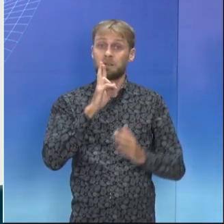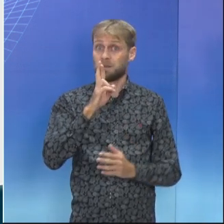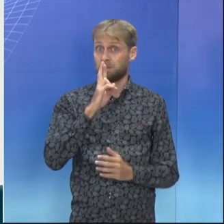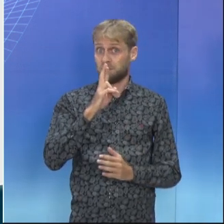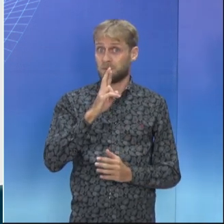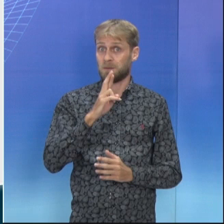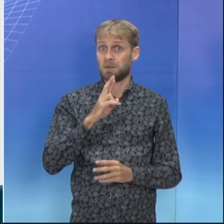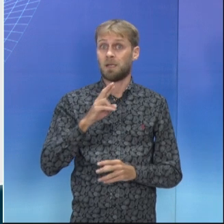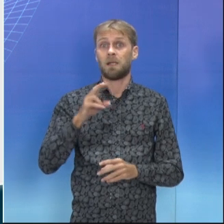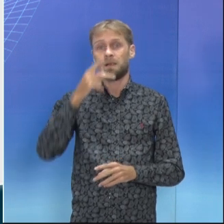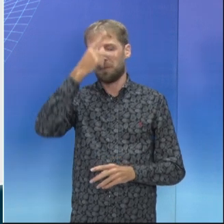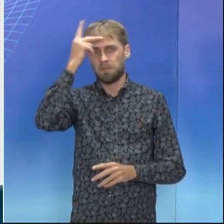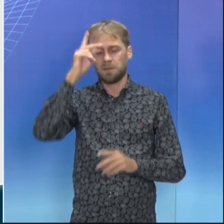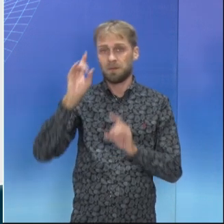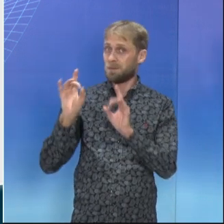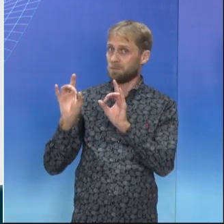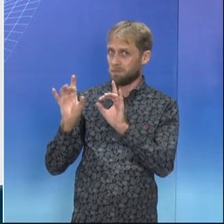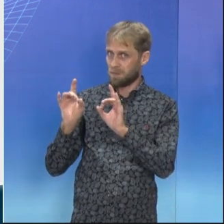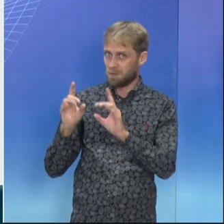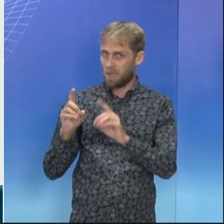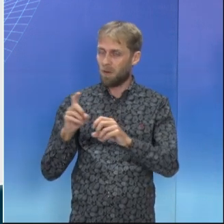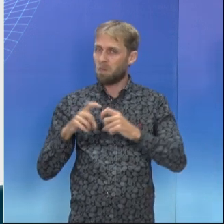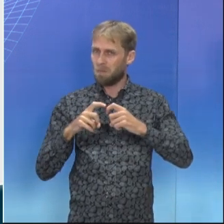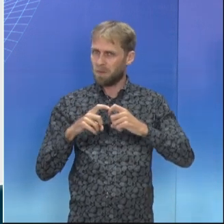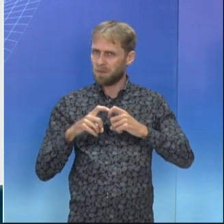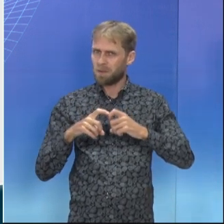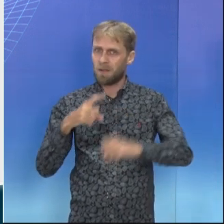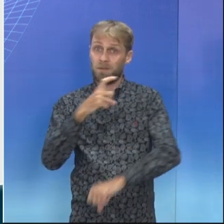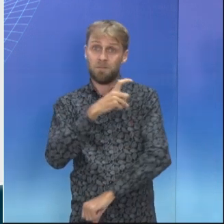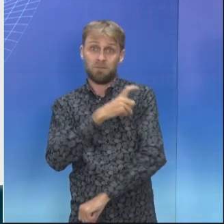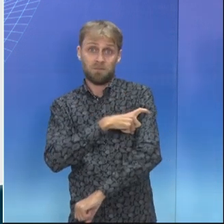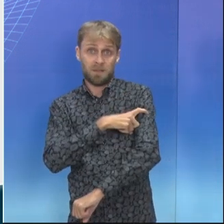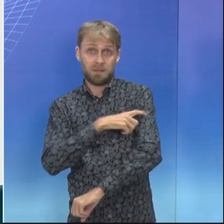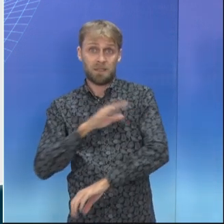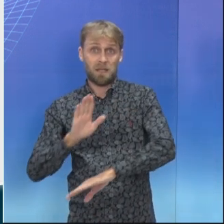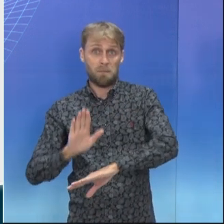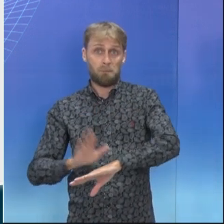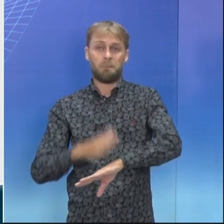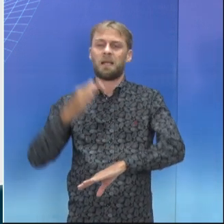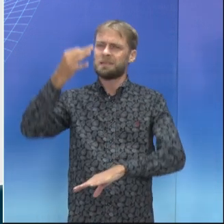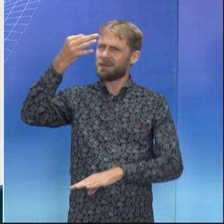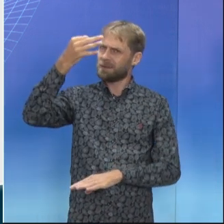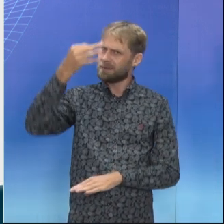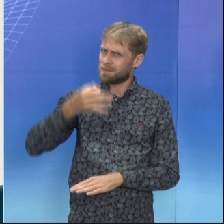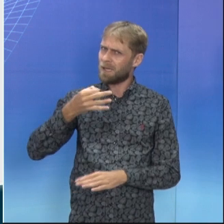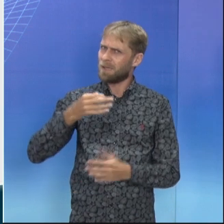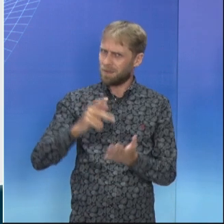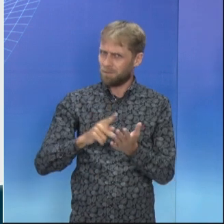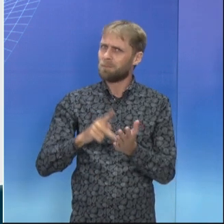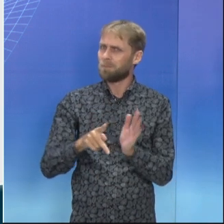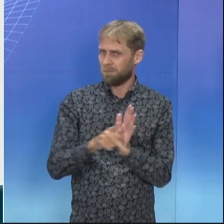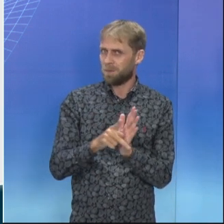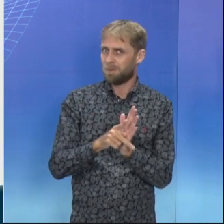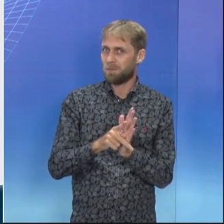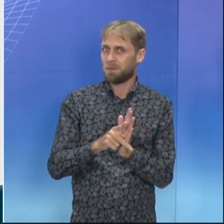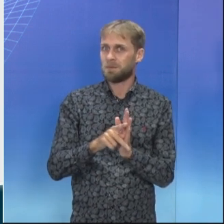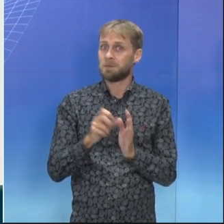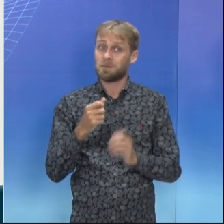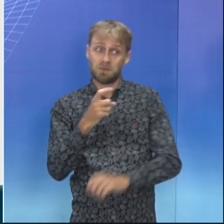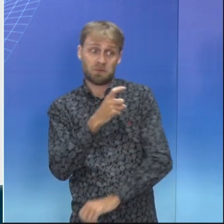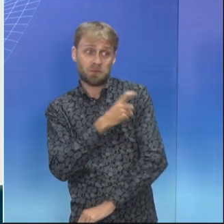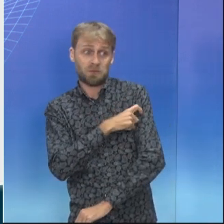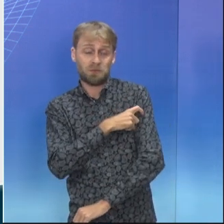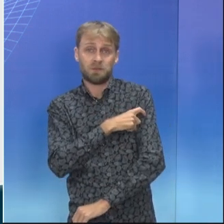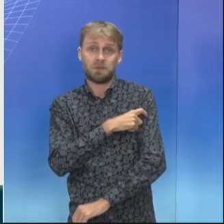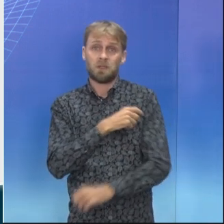a resposta no trecho. Os especialistas afirmam que a vacina é mais efetiva se se administra